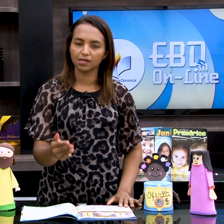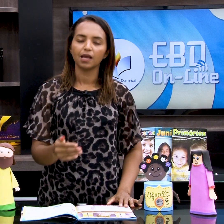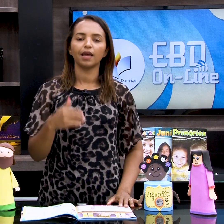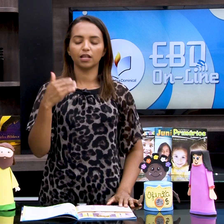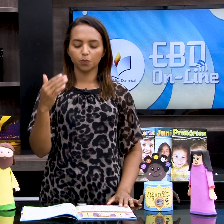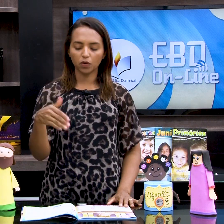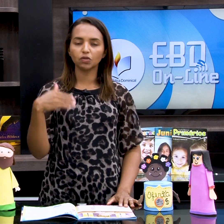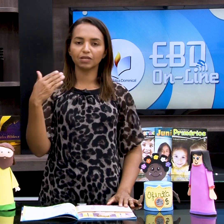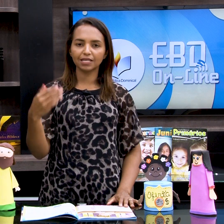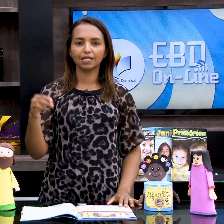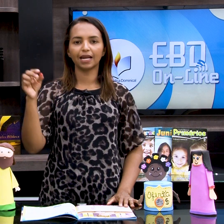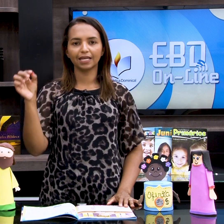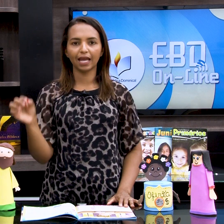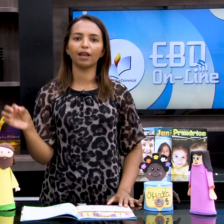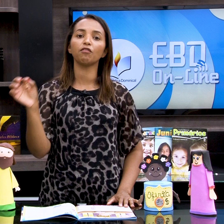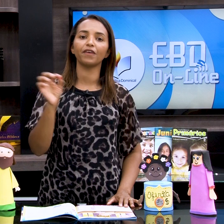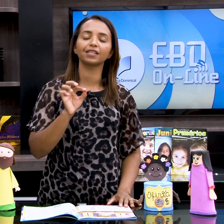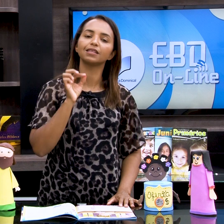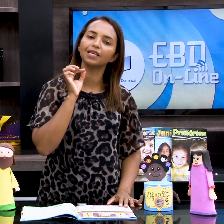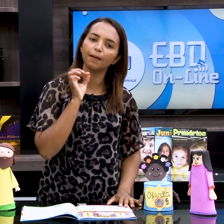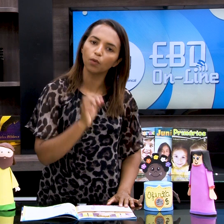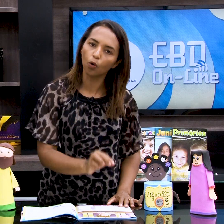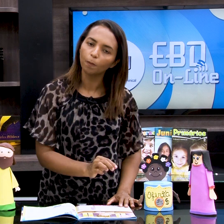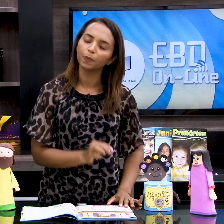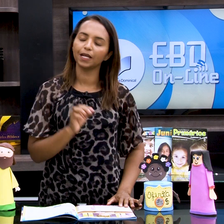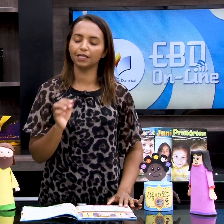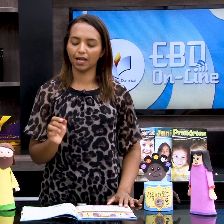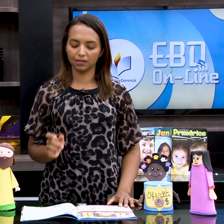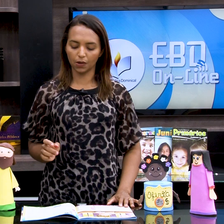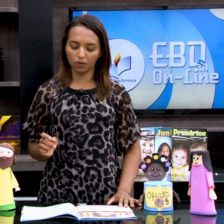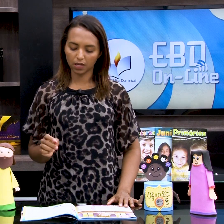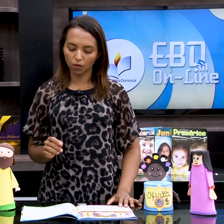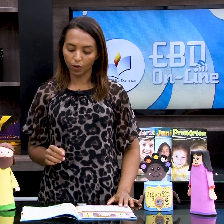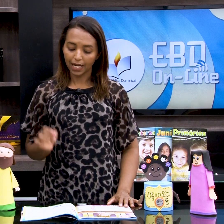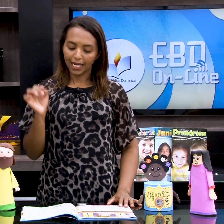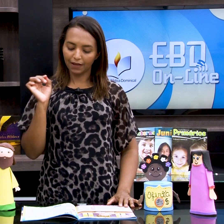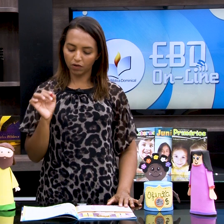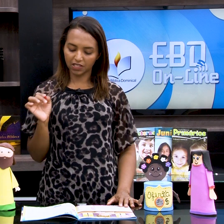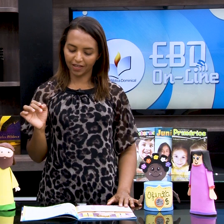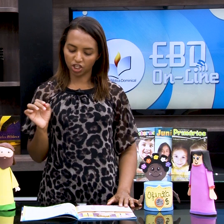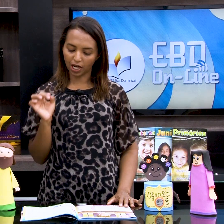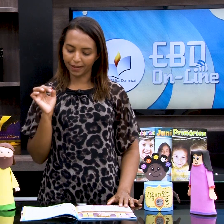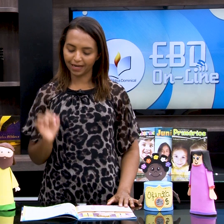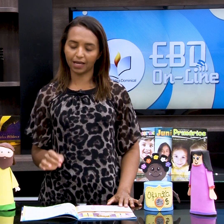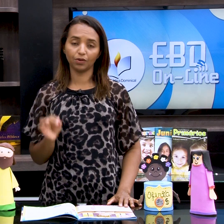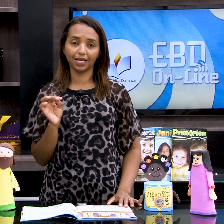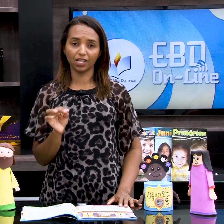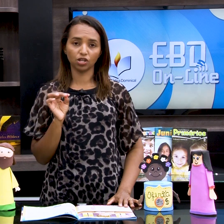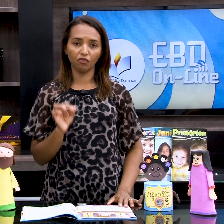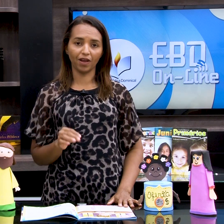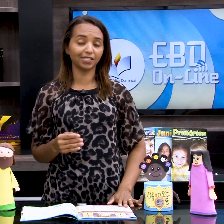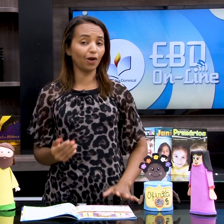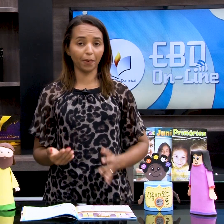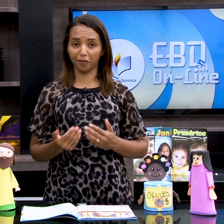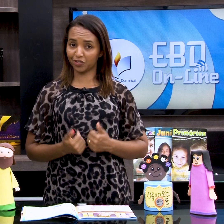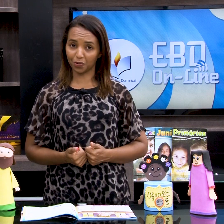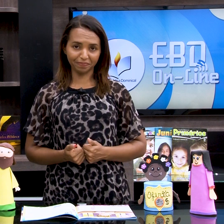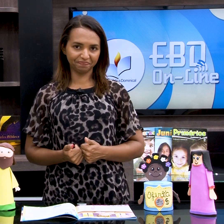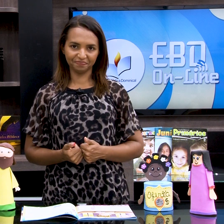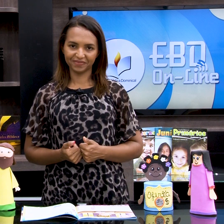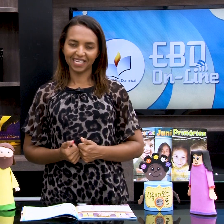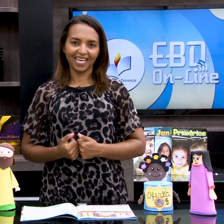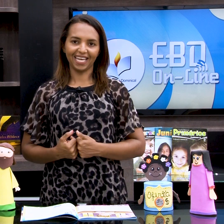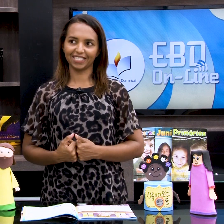semanas elas possam trazer aquela oferta de amor e de gratidão ao senhor e você vai deixar bem claro que esta oferta não é paraa